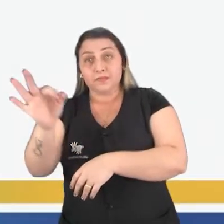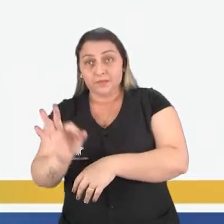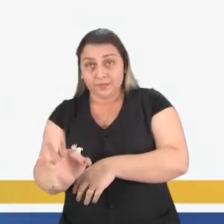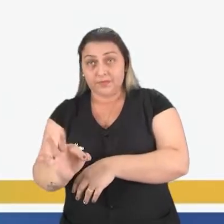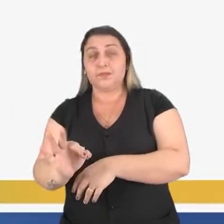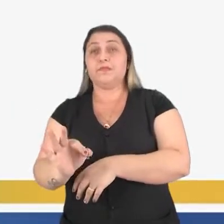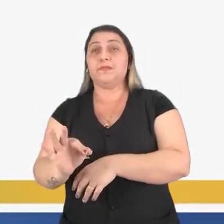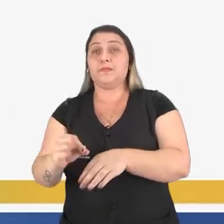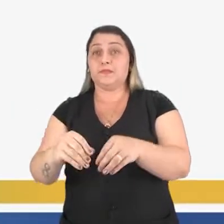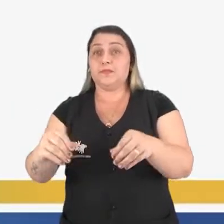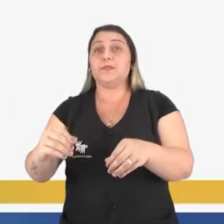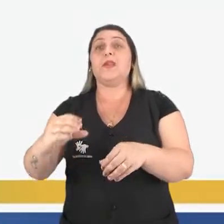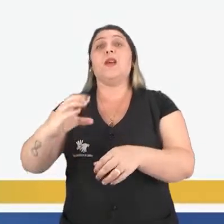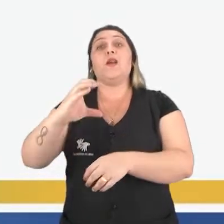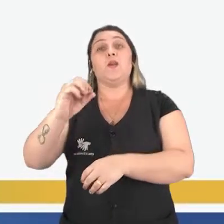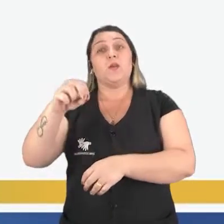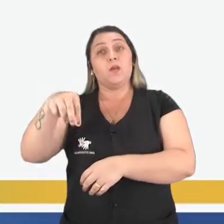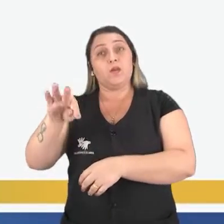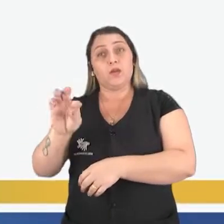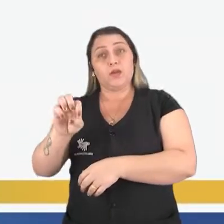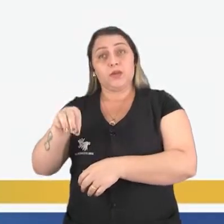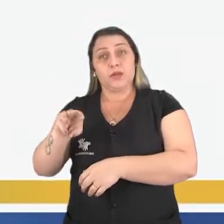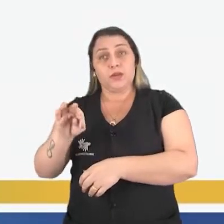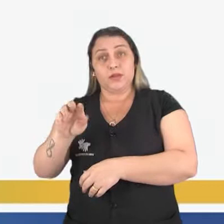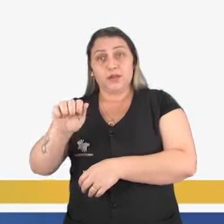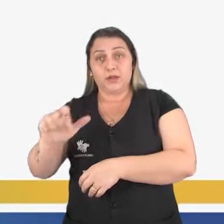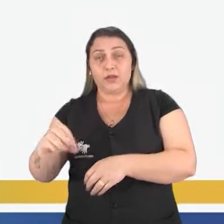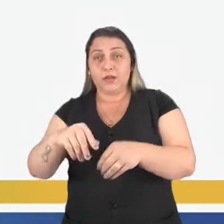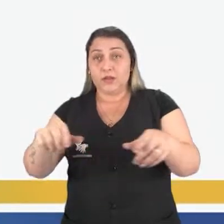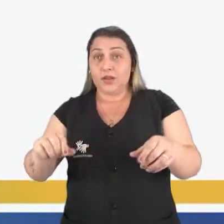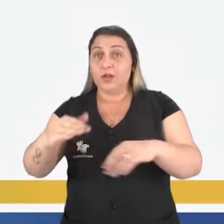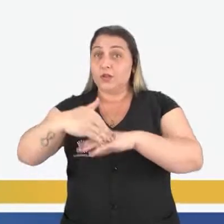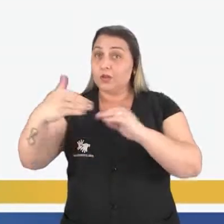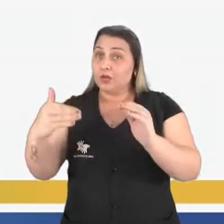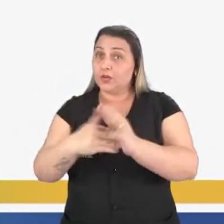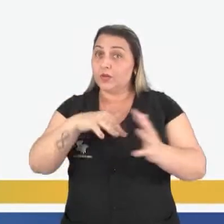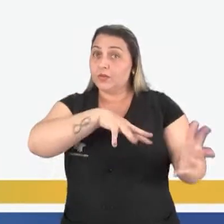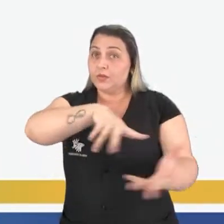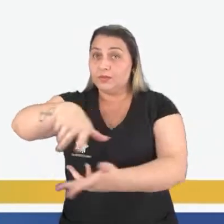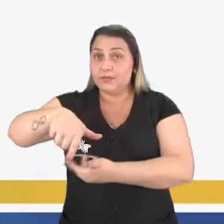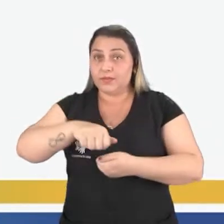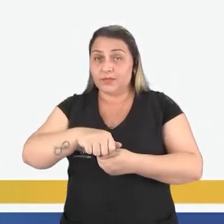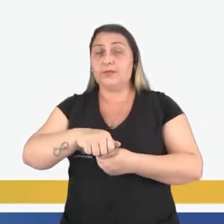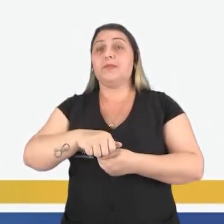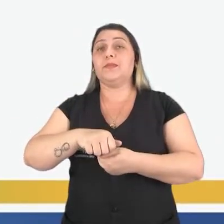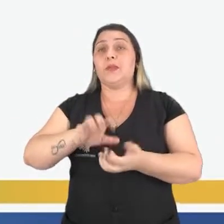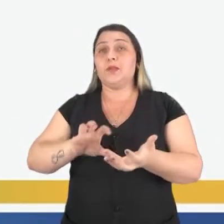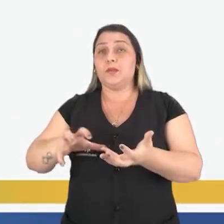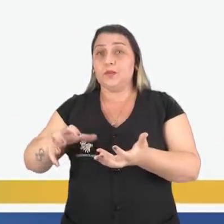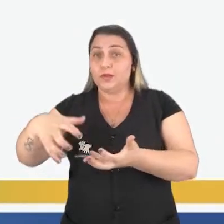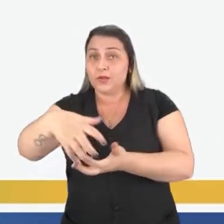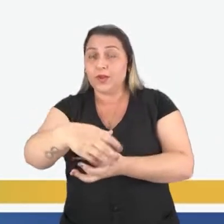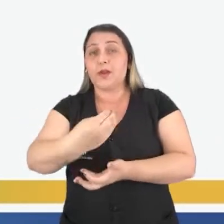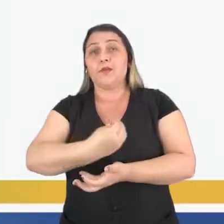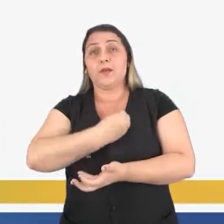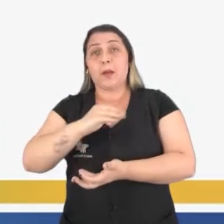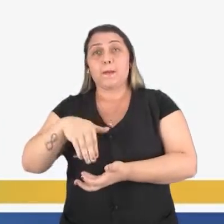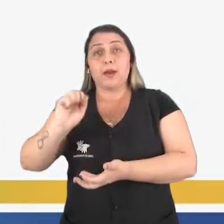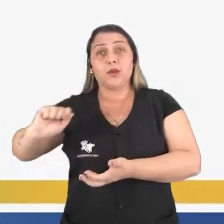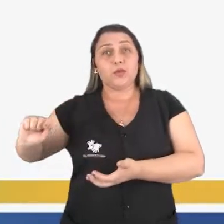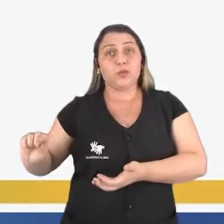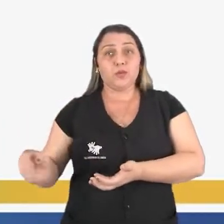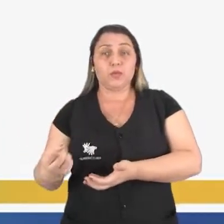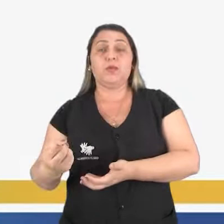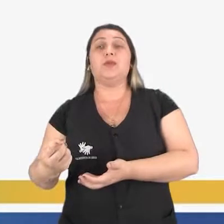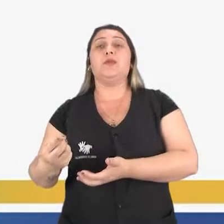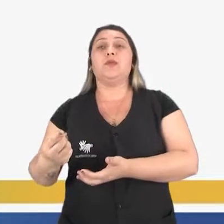da área continental da Terra, ou seja, de todo o planeta. No continente vivem mais de 1